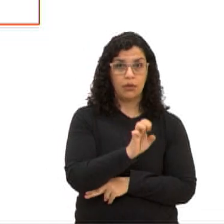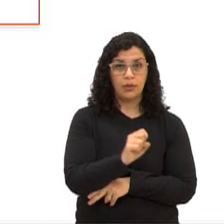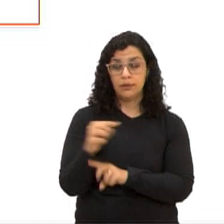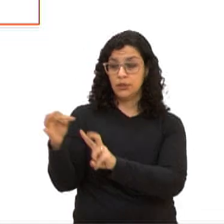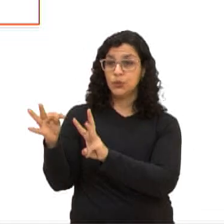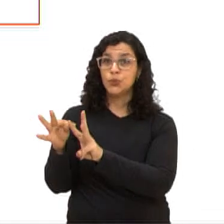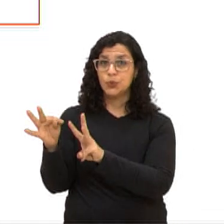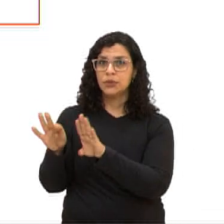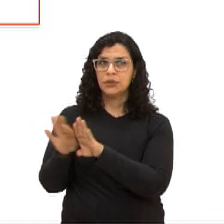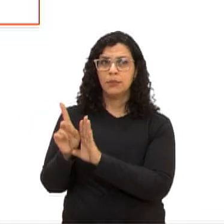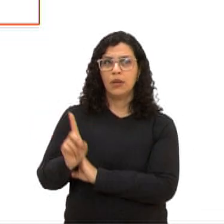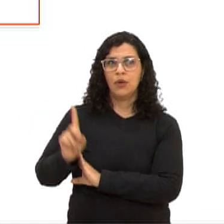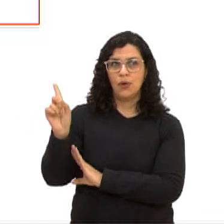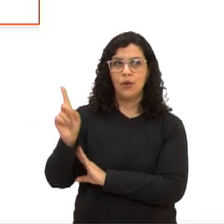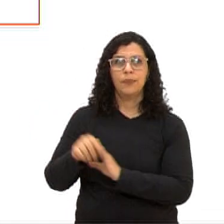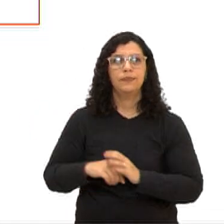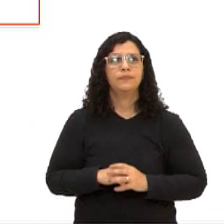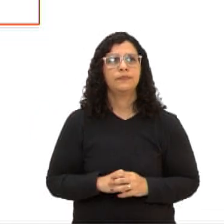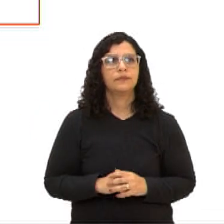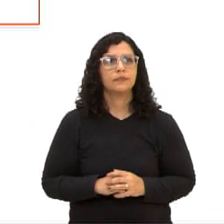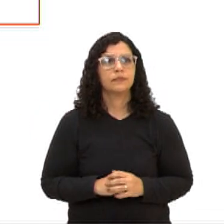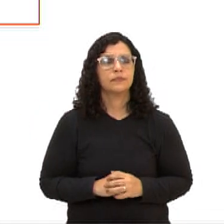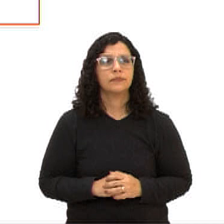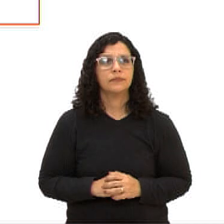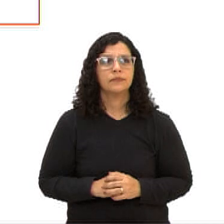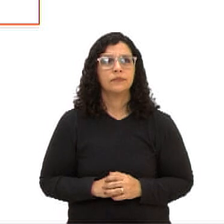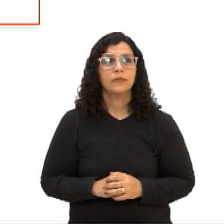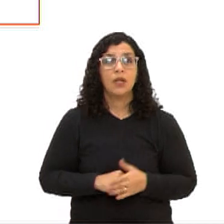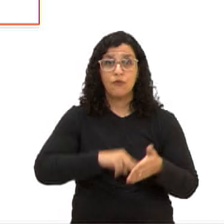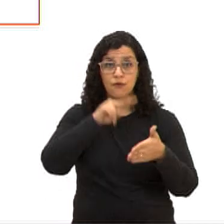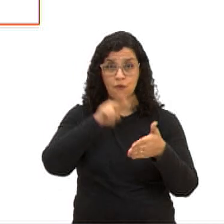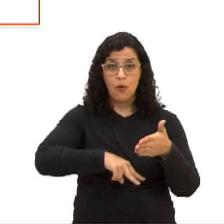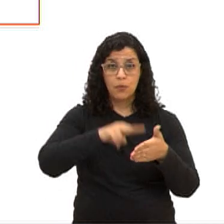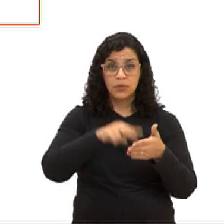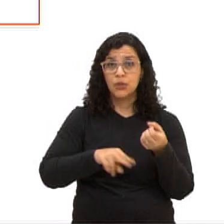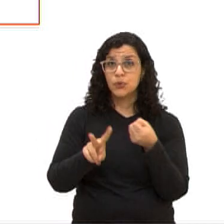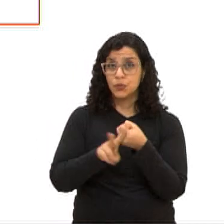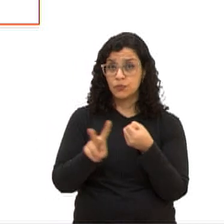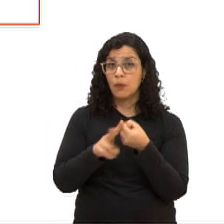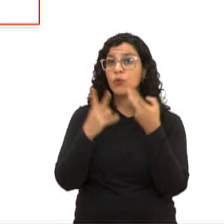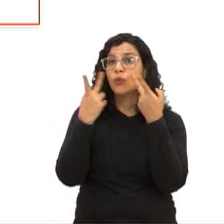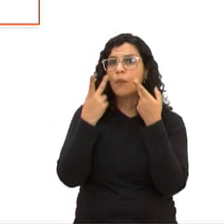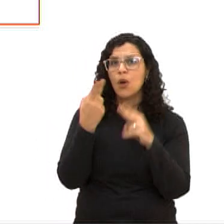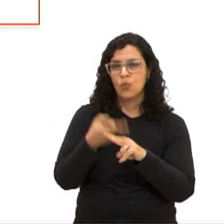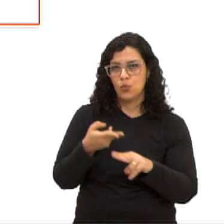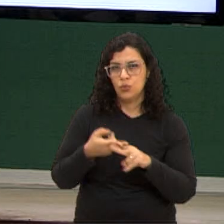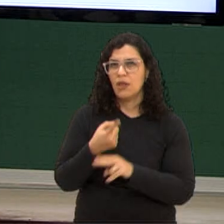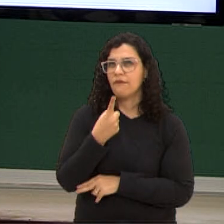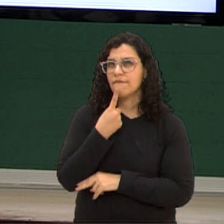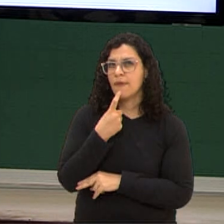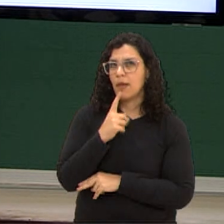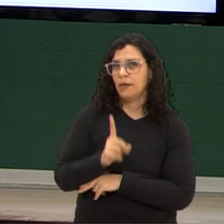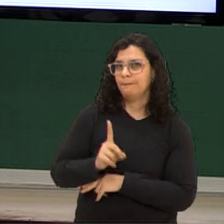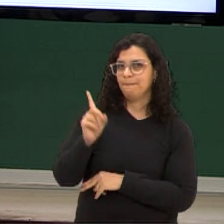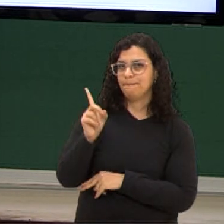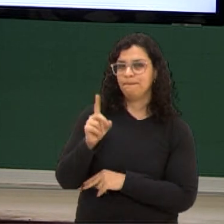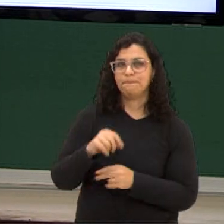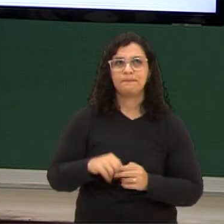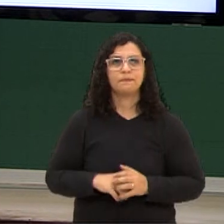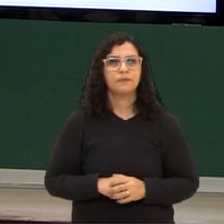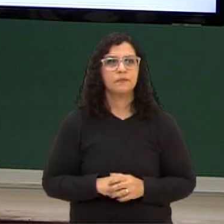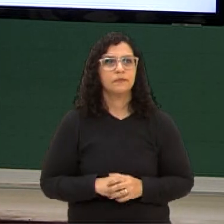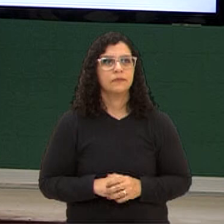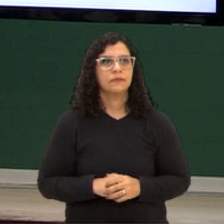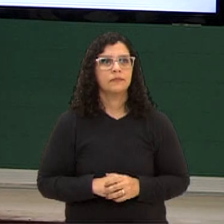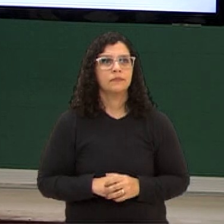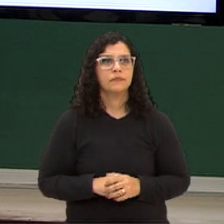tweets. Mira os fragmentos de alguns textos leídos. Então vamos ver alguns verbos que são comuns, né? Nos tweets e nas notas de recado,